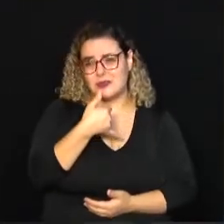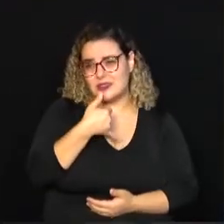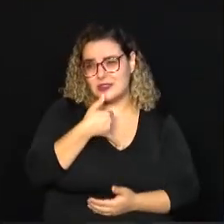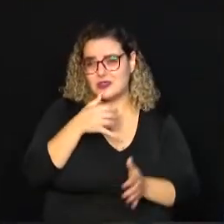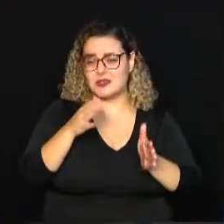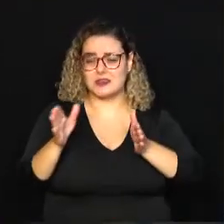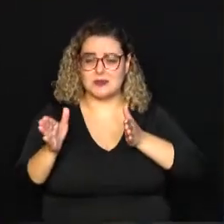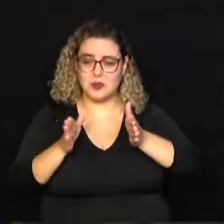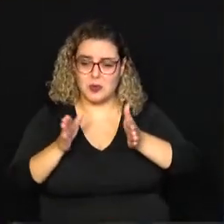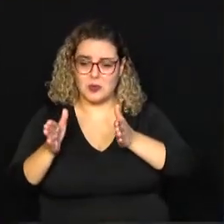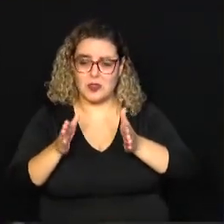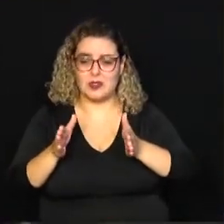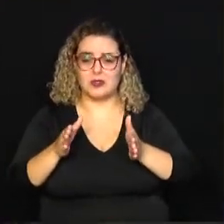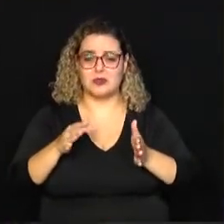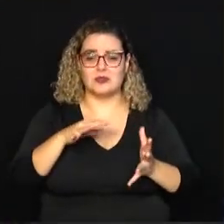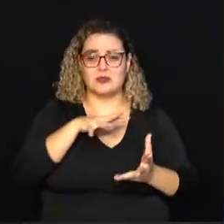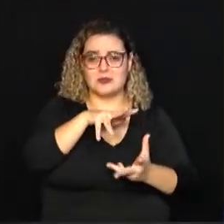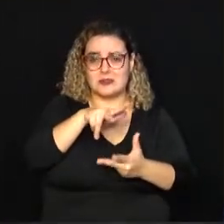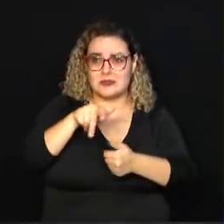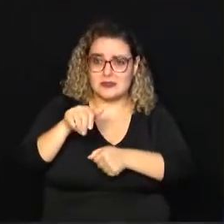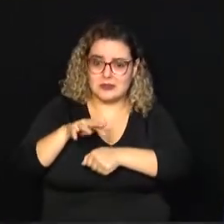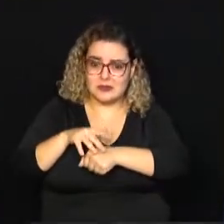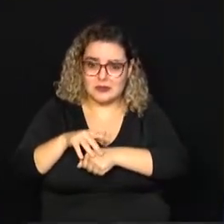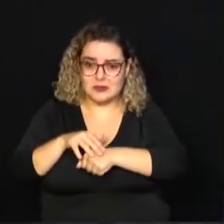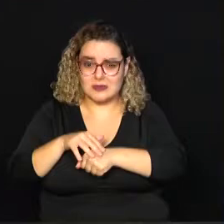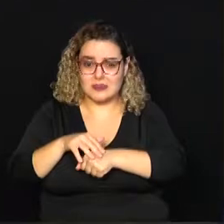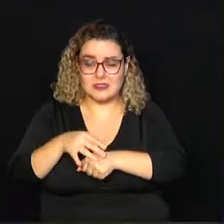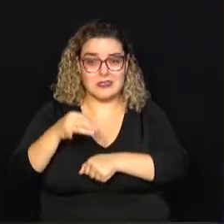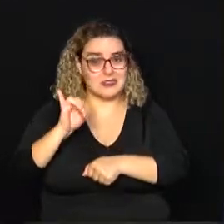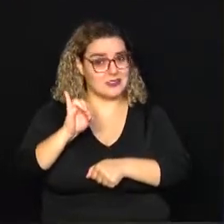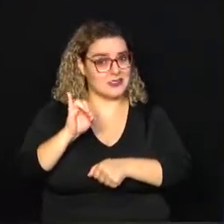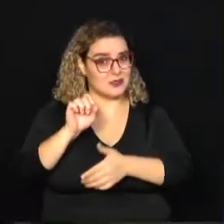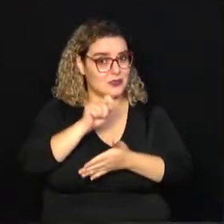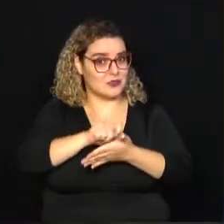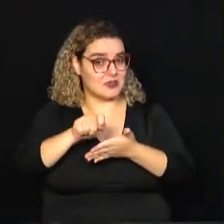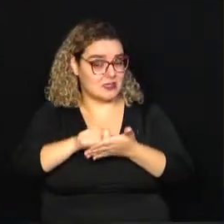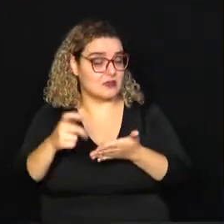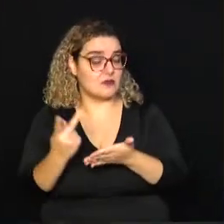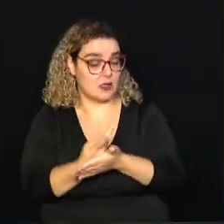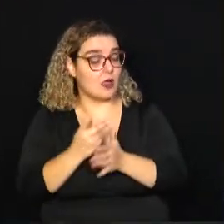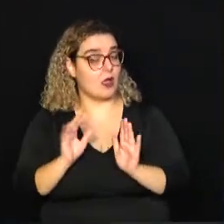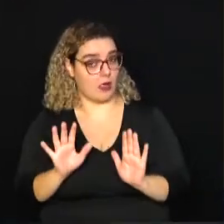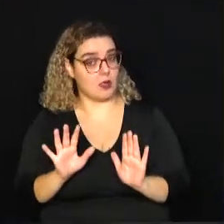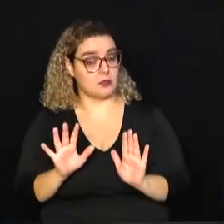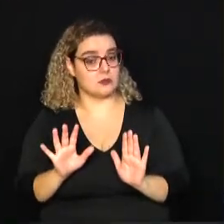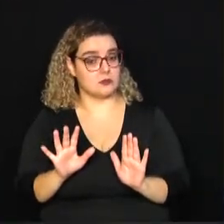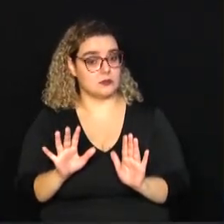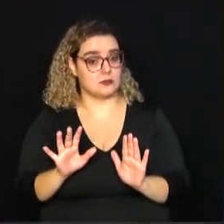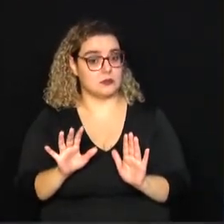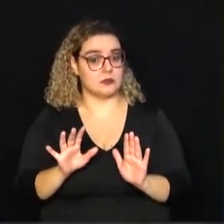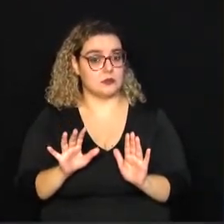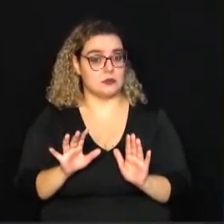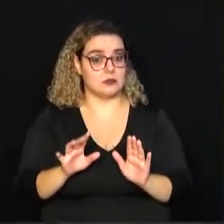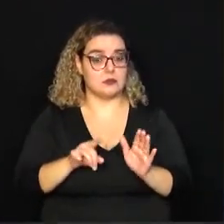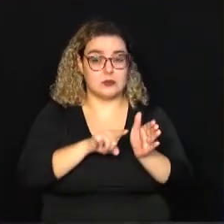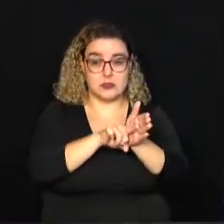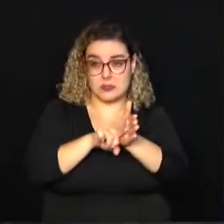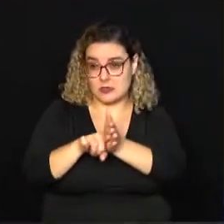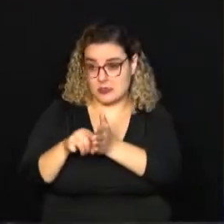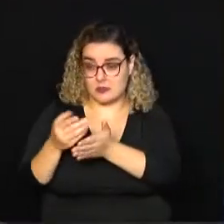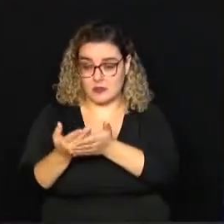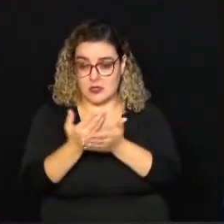né, da pandemia. Se eu não anotei nenhum número errado, eu estava fazendo uma pesquisa